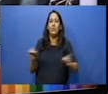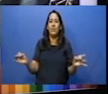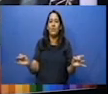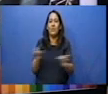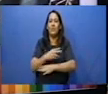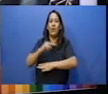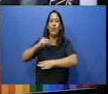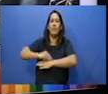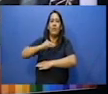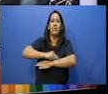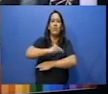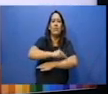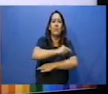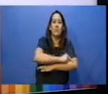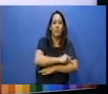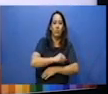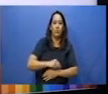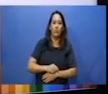esses gafanhotos.